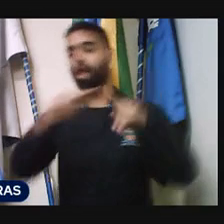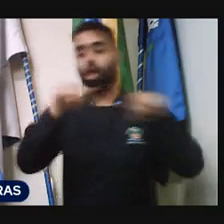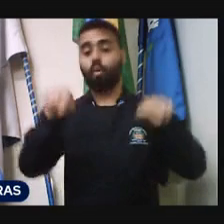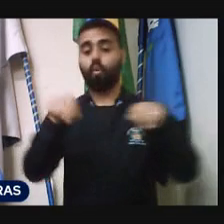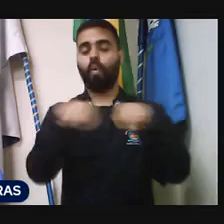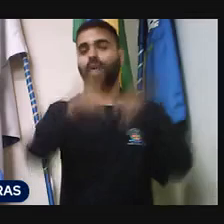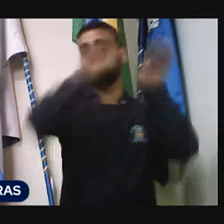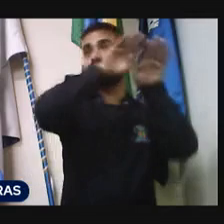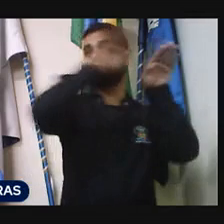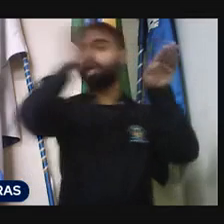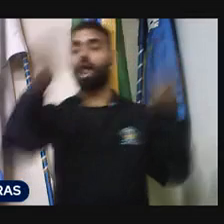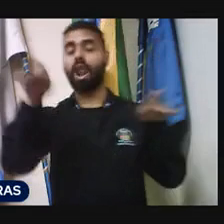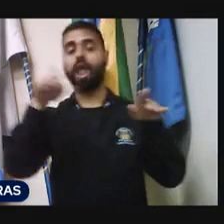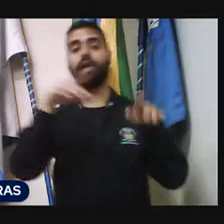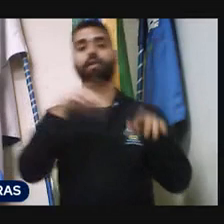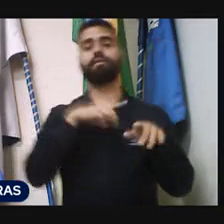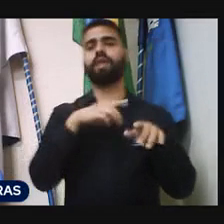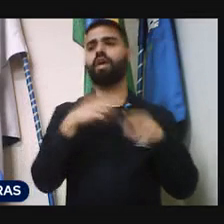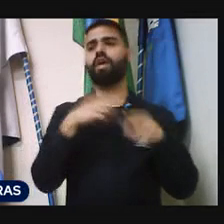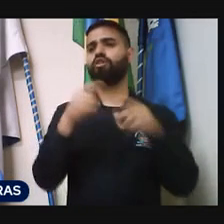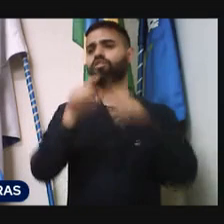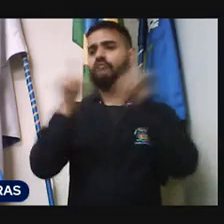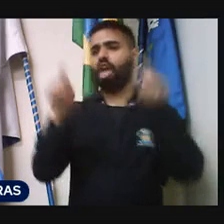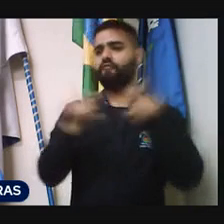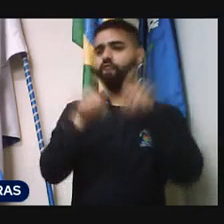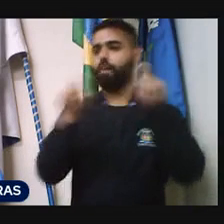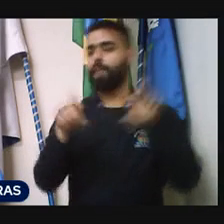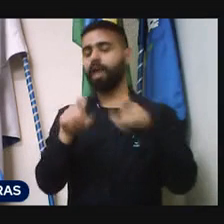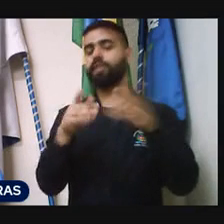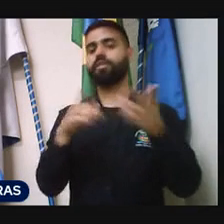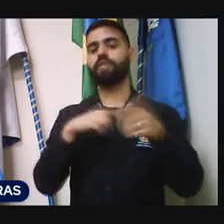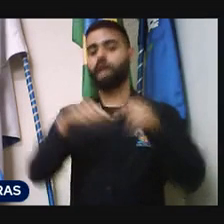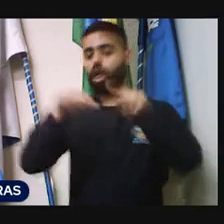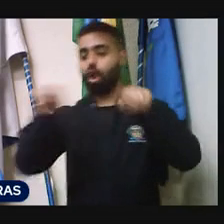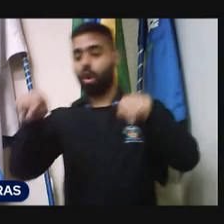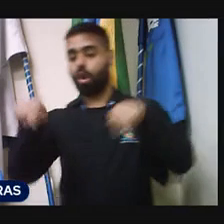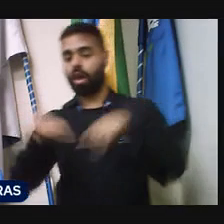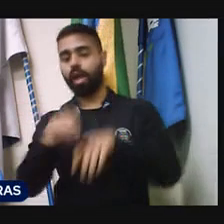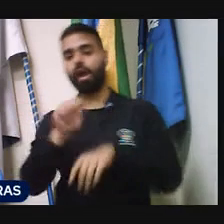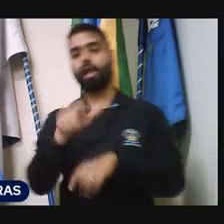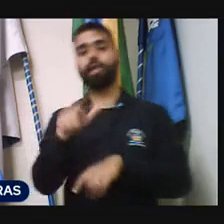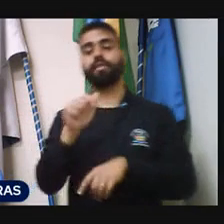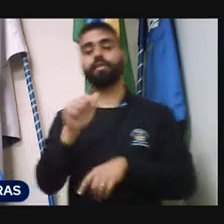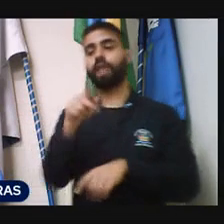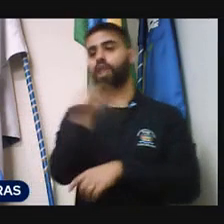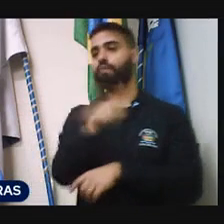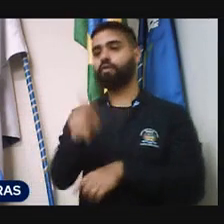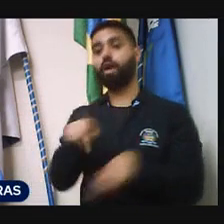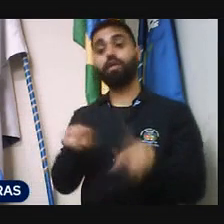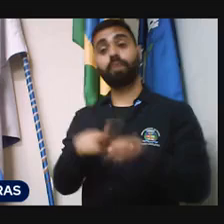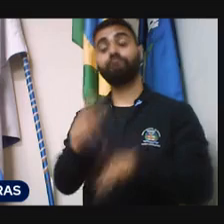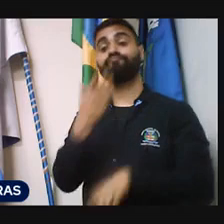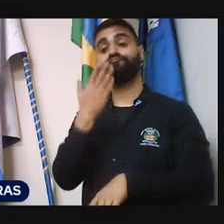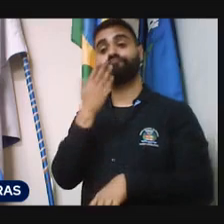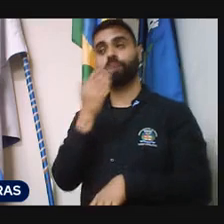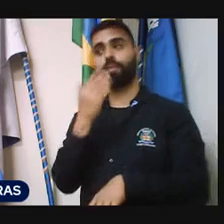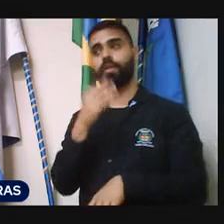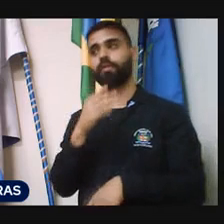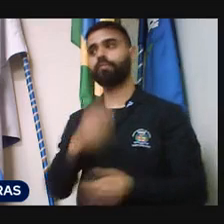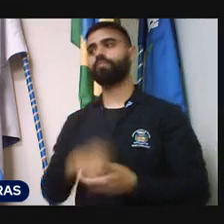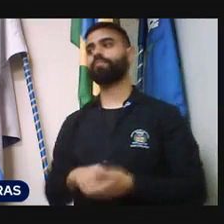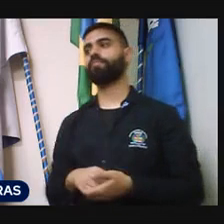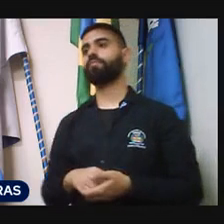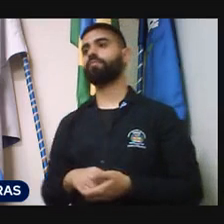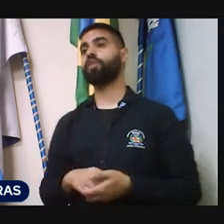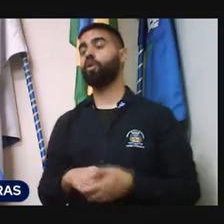esportiva coberta laboratórios de informática auditório Pátio descoberto sala da professora e alimentação constata-se